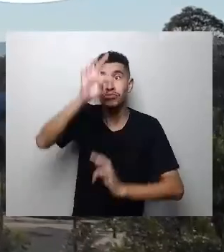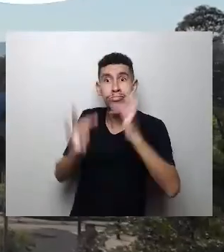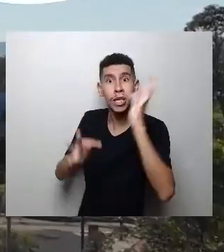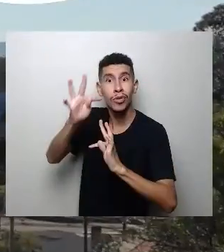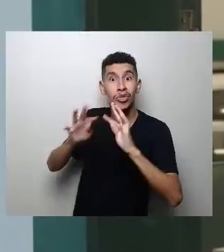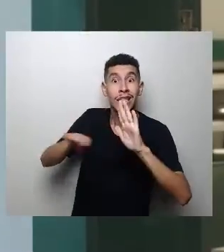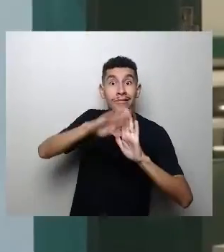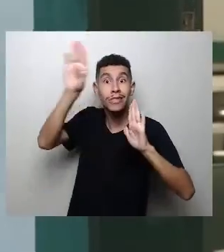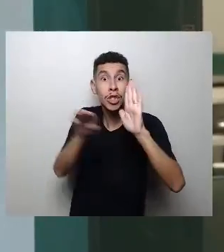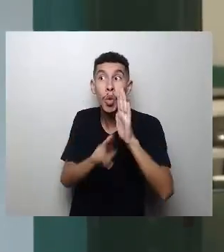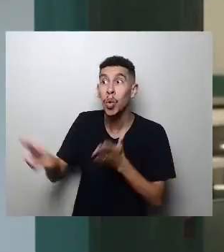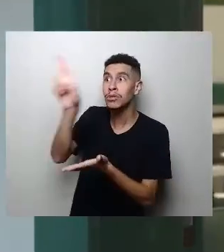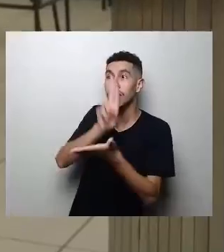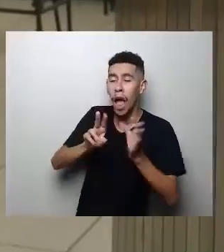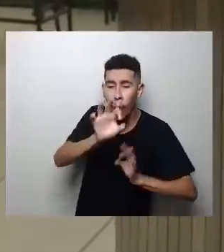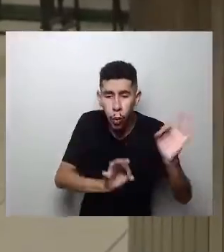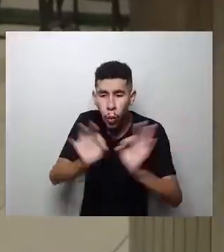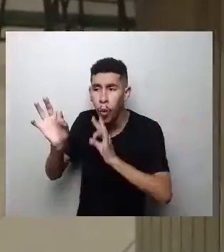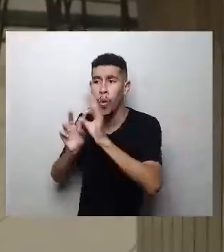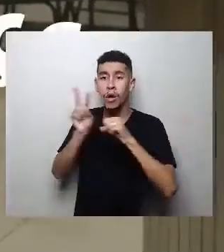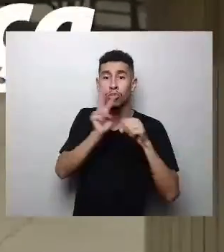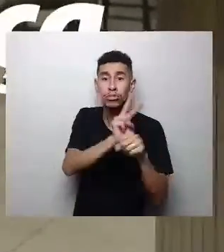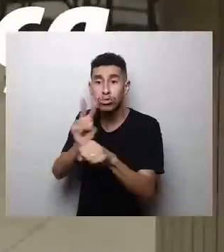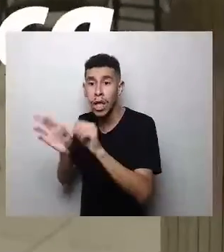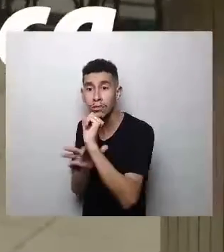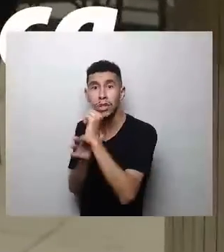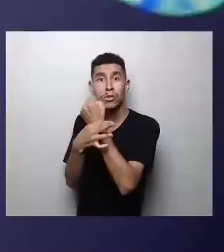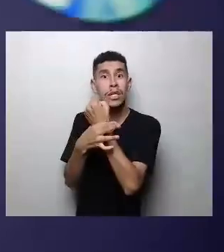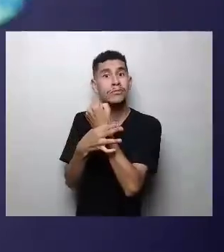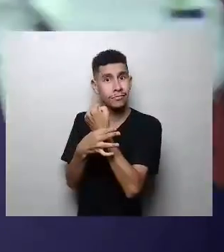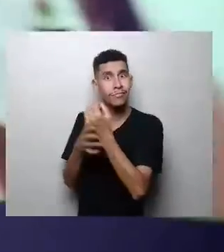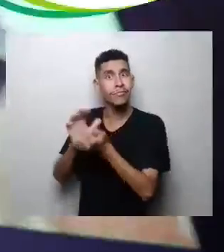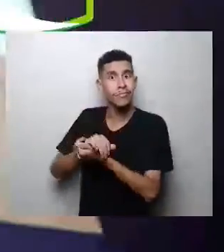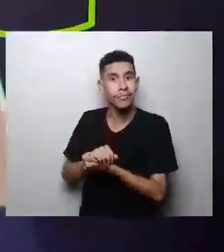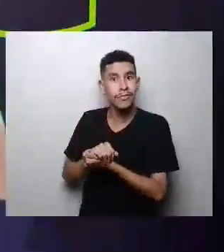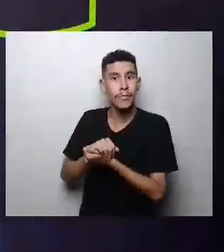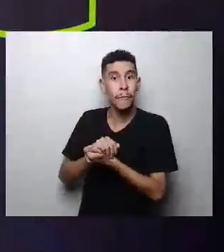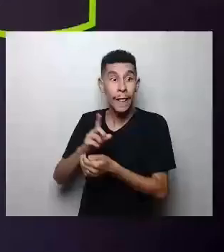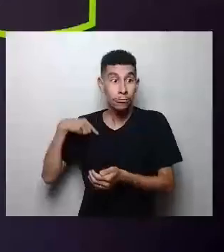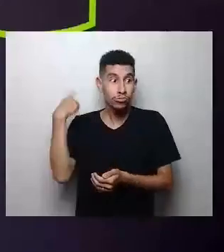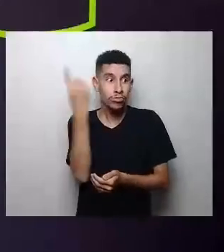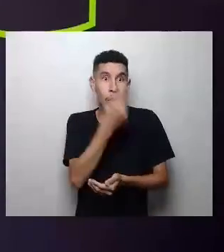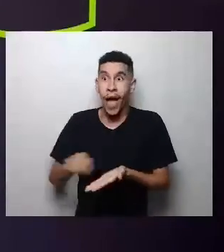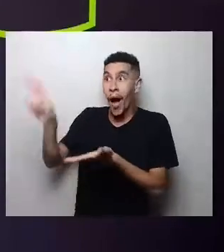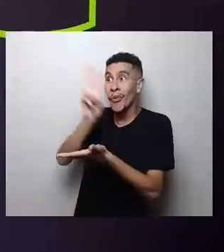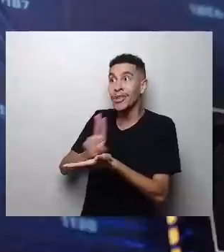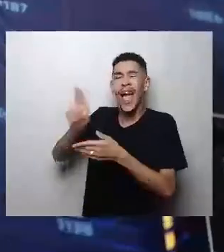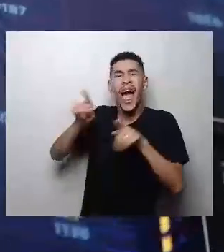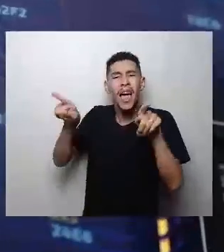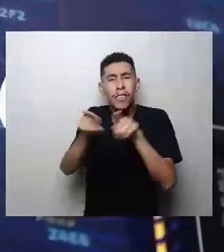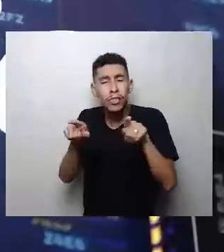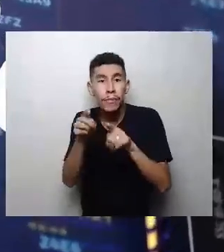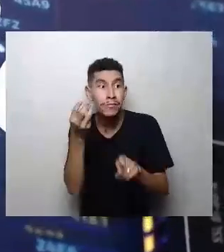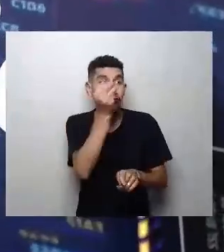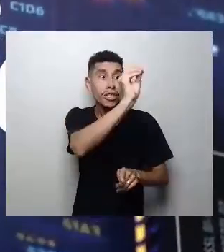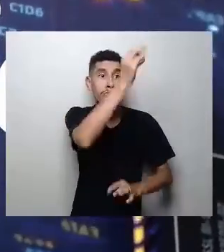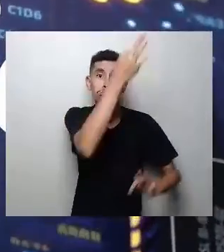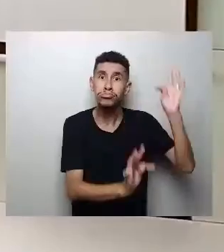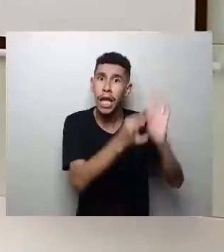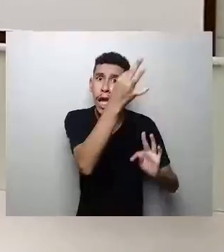a universidade alinhada com os melhores protocolos de biossegurança. Nossa universidade também investiu em